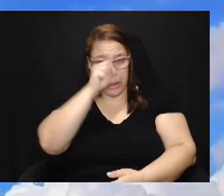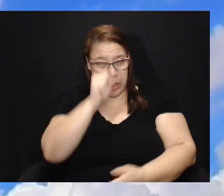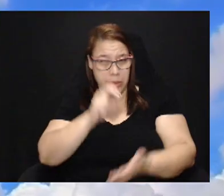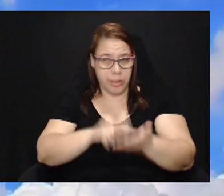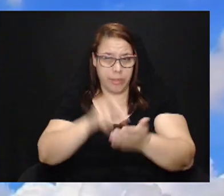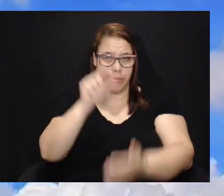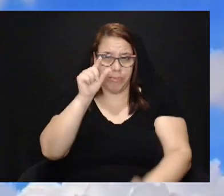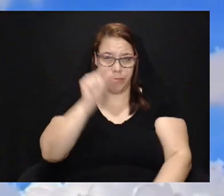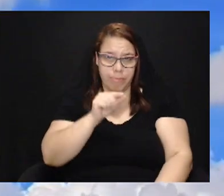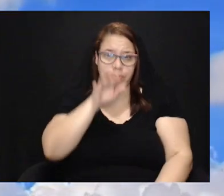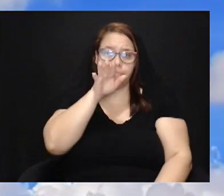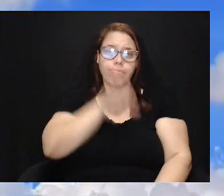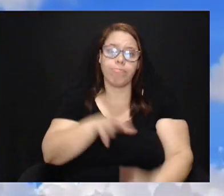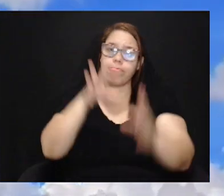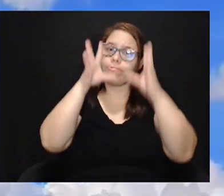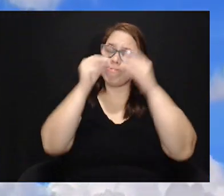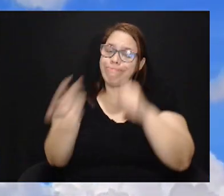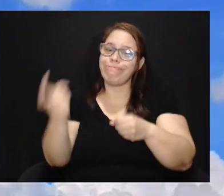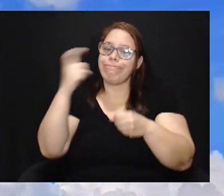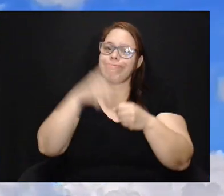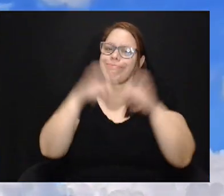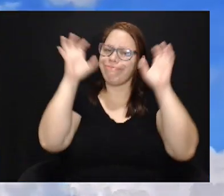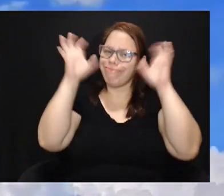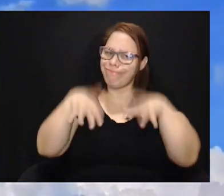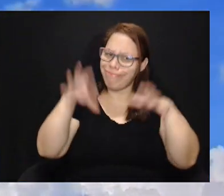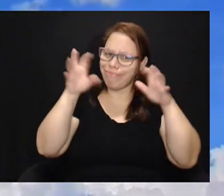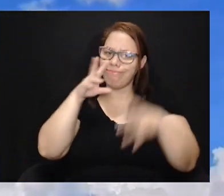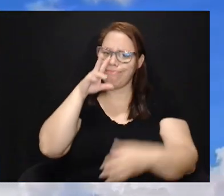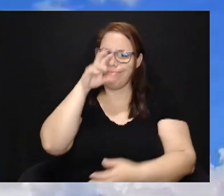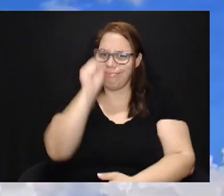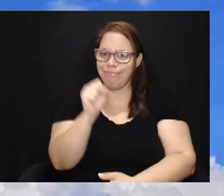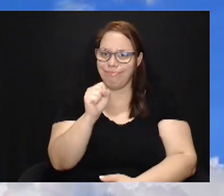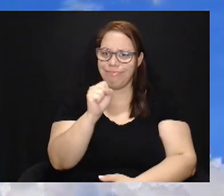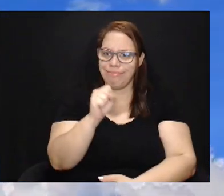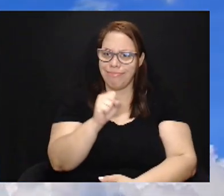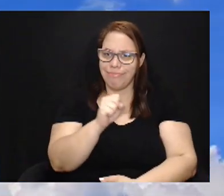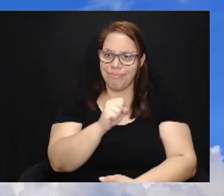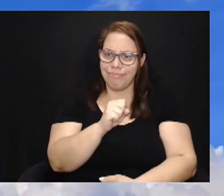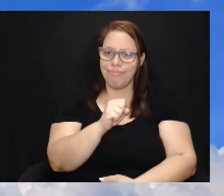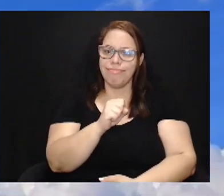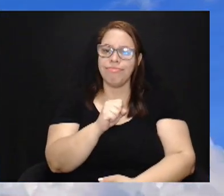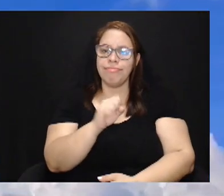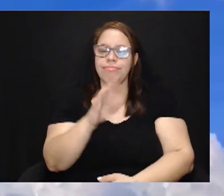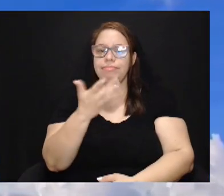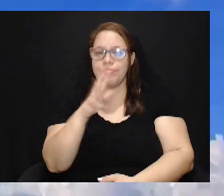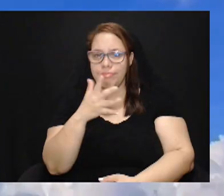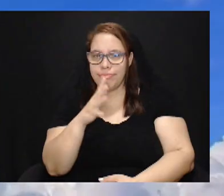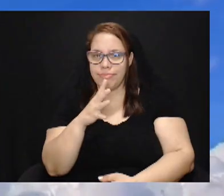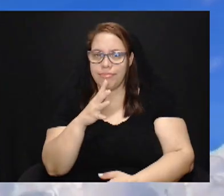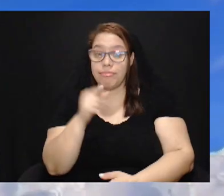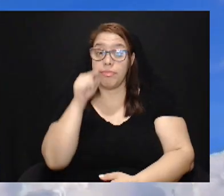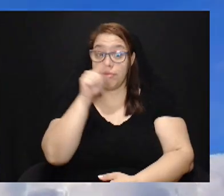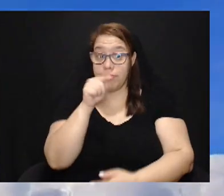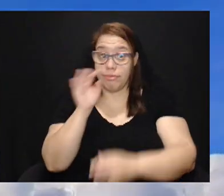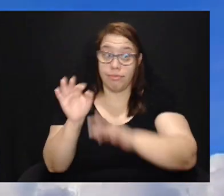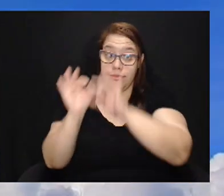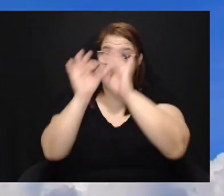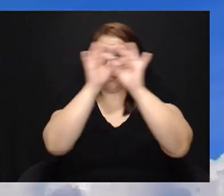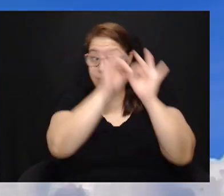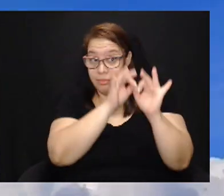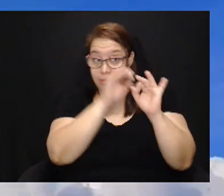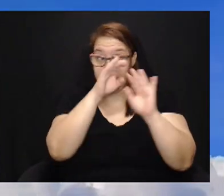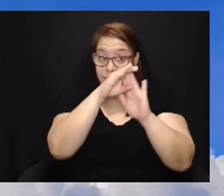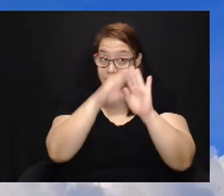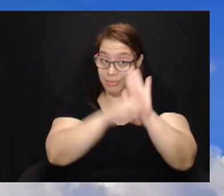noite volta a chover com mais intensidade. Essa é a previsão do tempo, de acordo com o Clima Tempo, para você que acompanha a programação aqui da